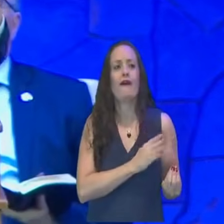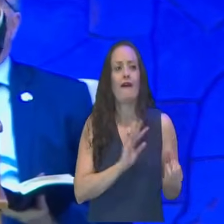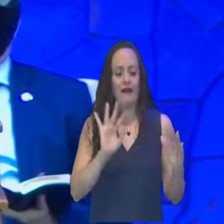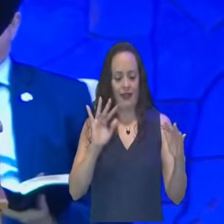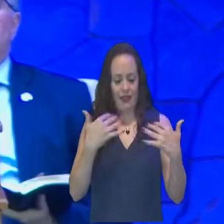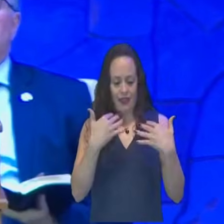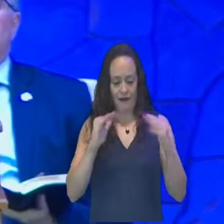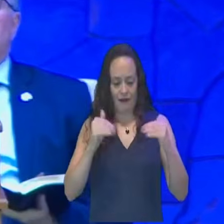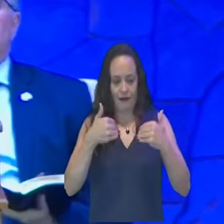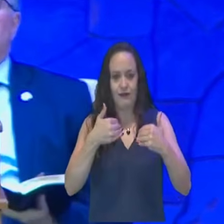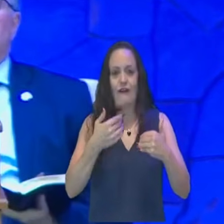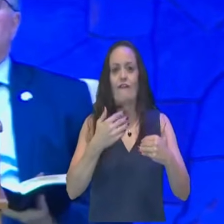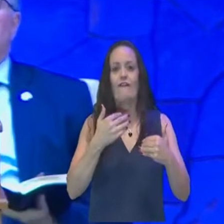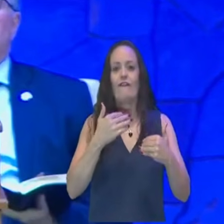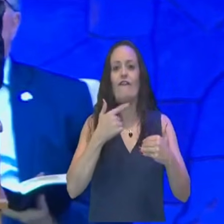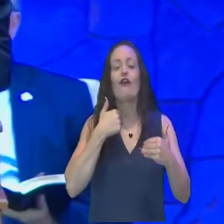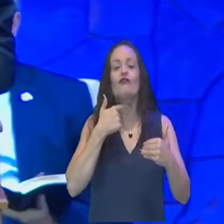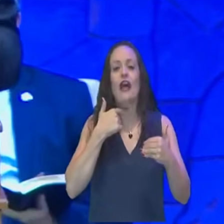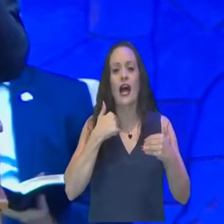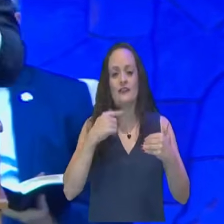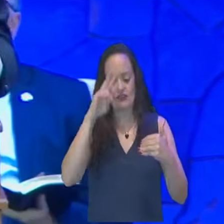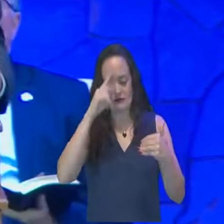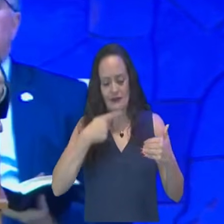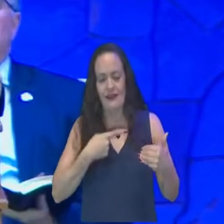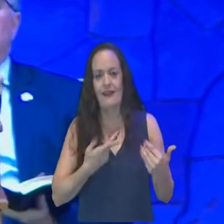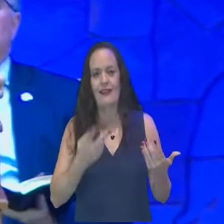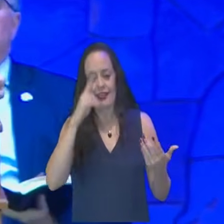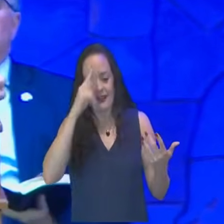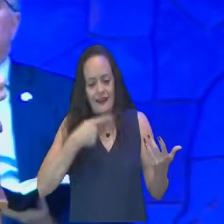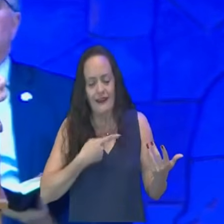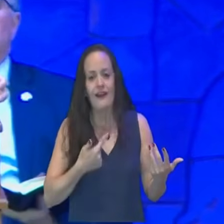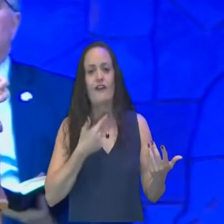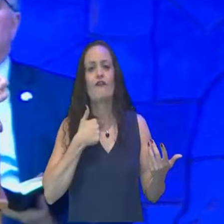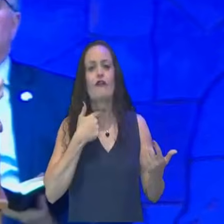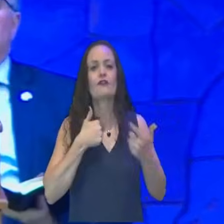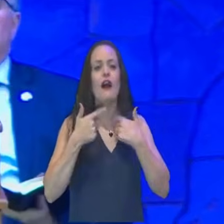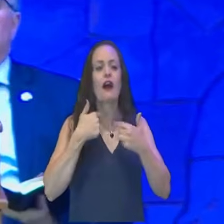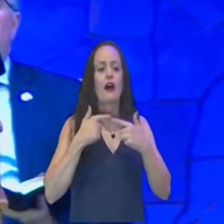vontades, pois priorizamos coisas